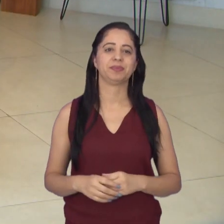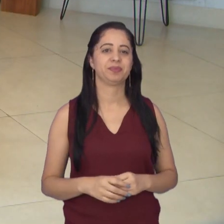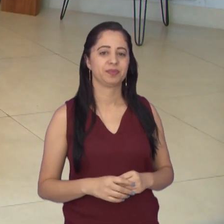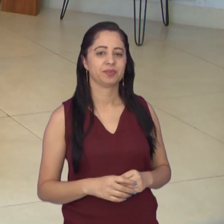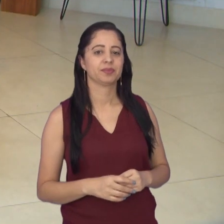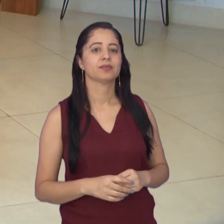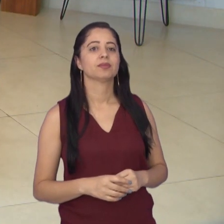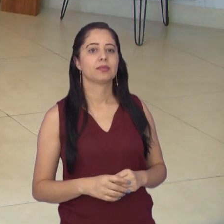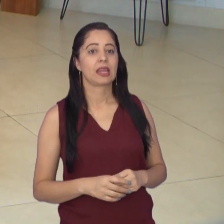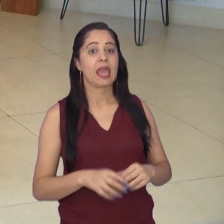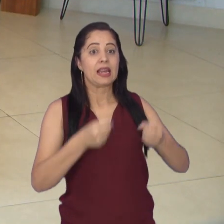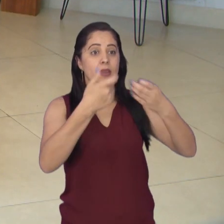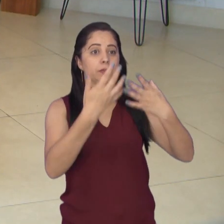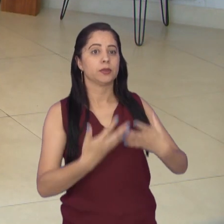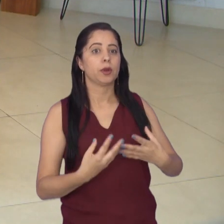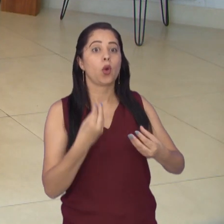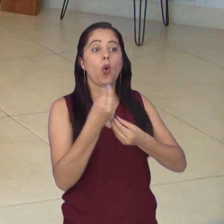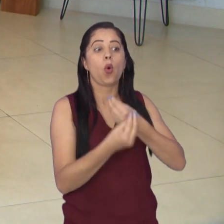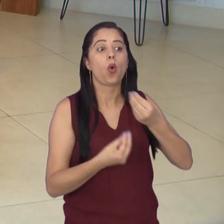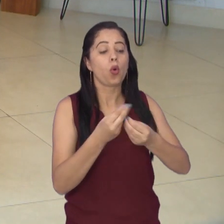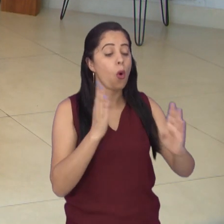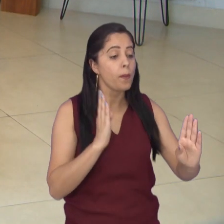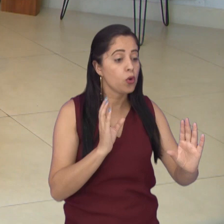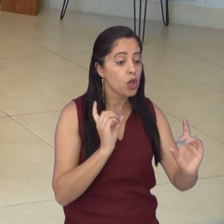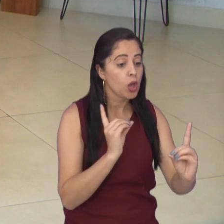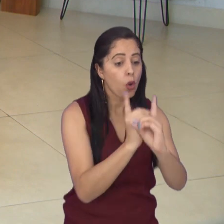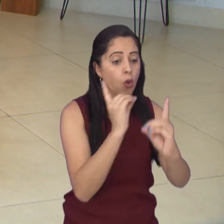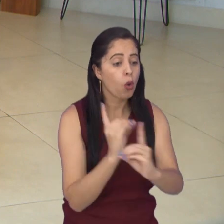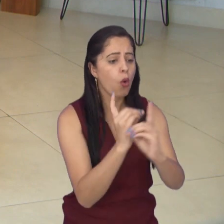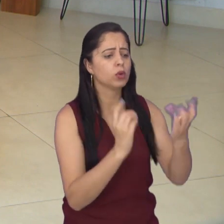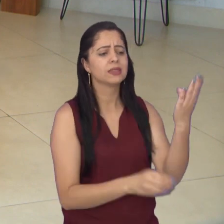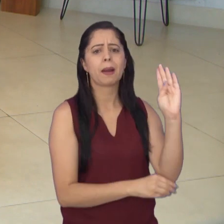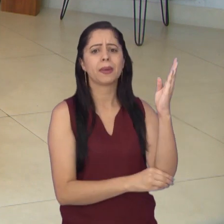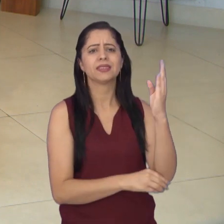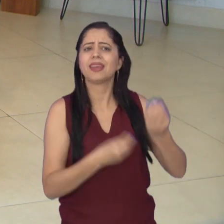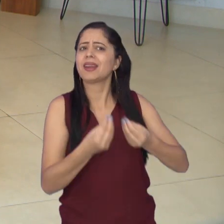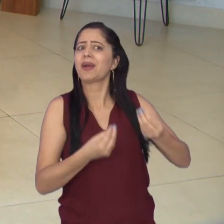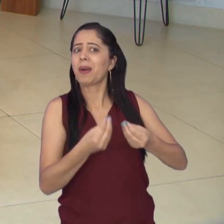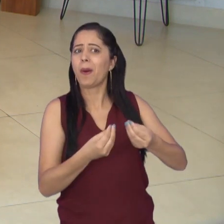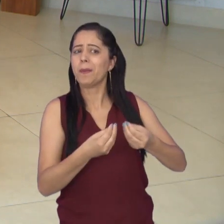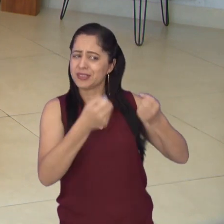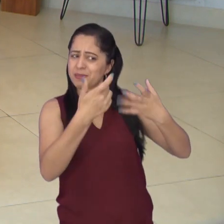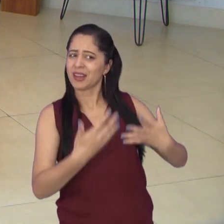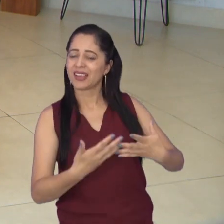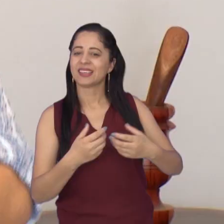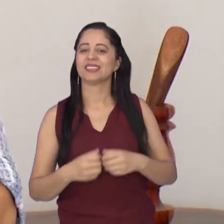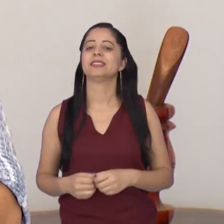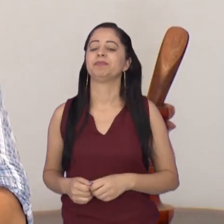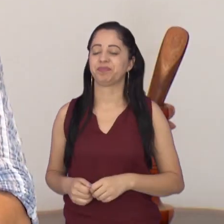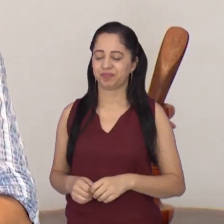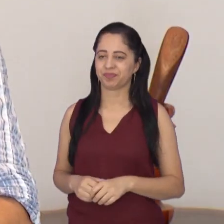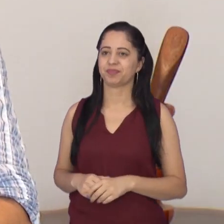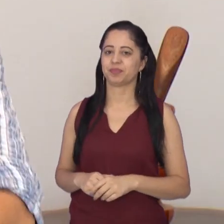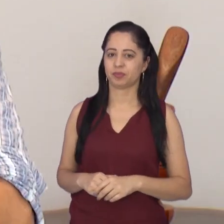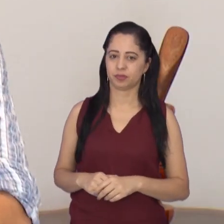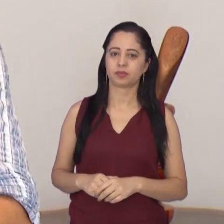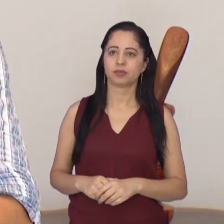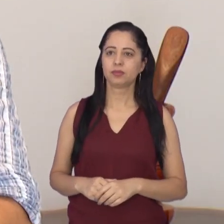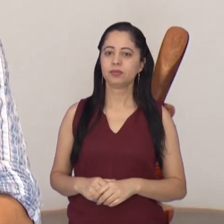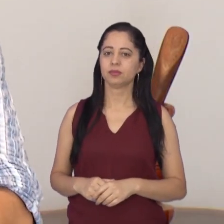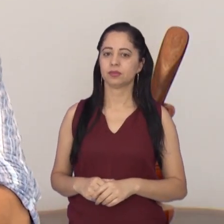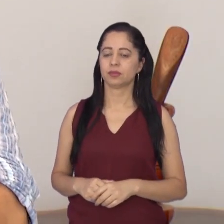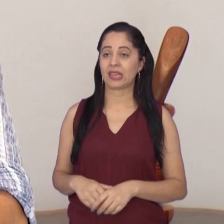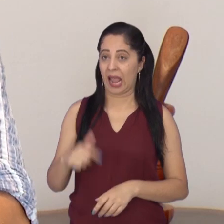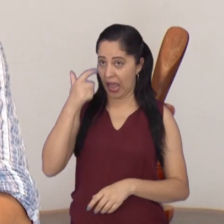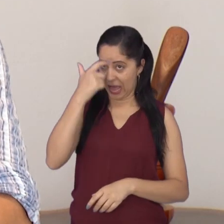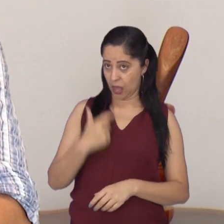aqui o resgate da madeira, Sim. Existe um resgate aí. Como que é feito esse resgate? Conta pra gente. Pois é, eu